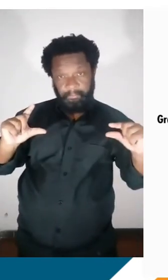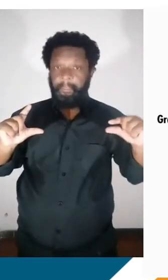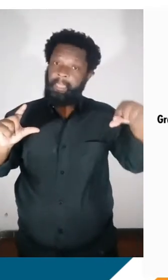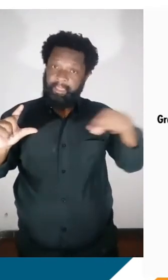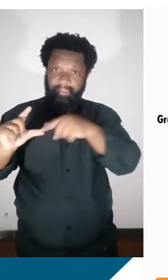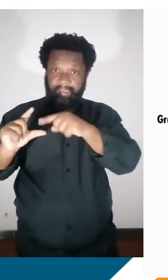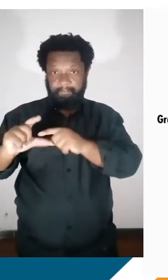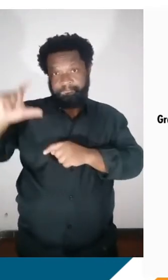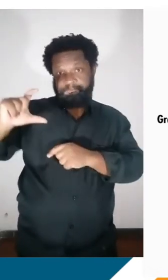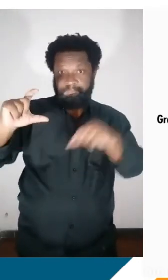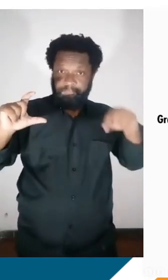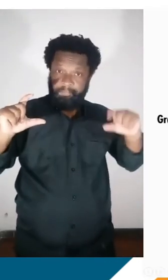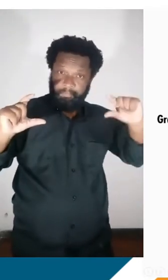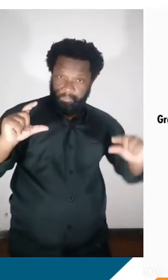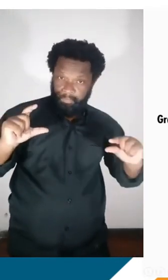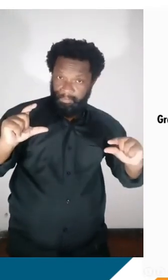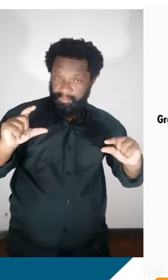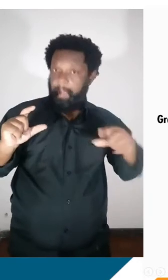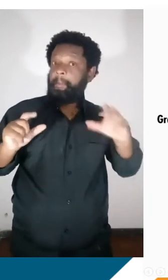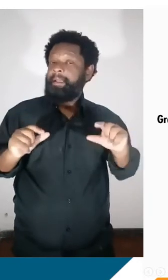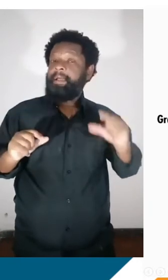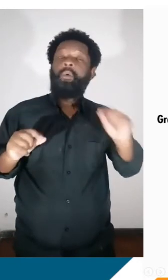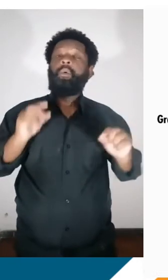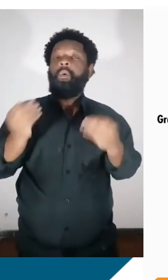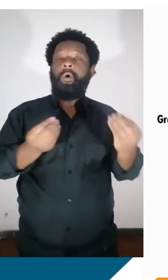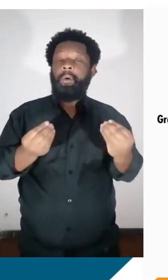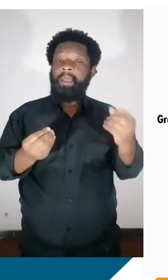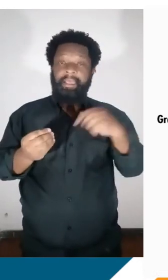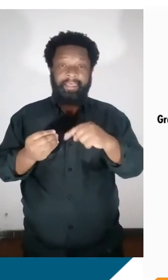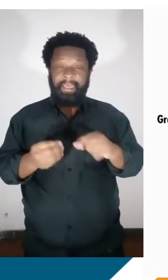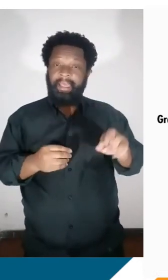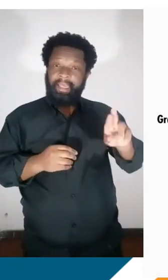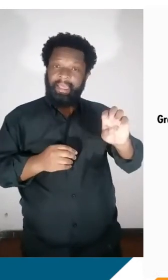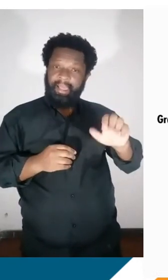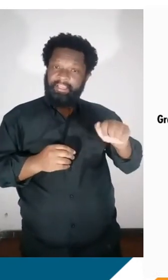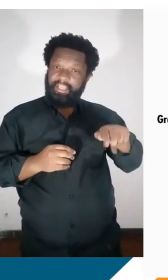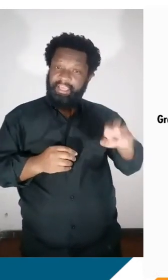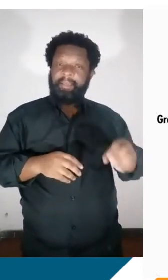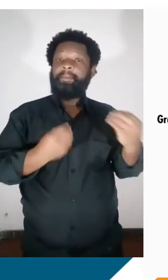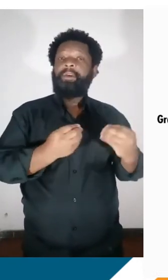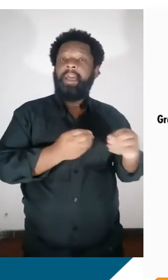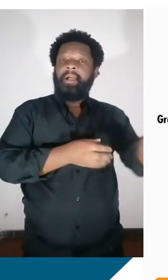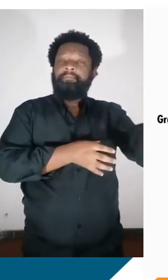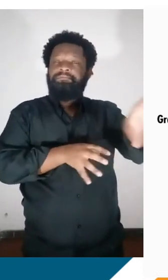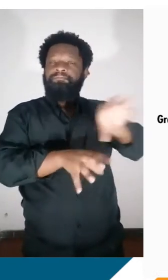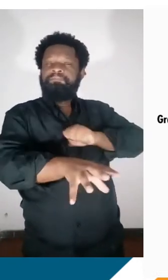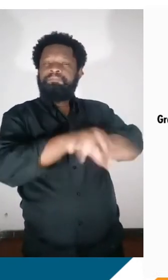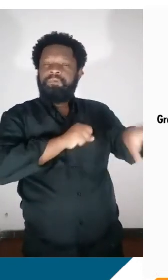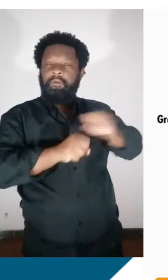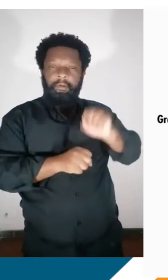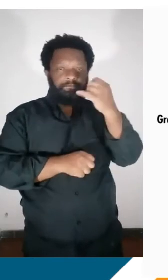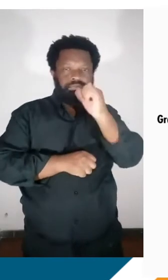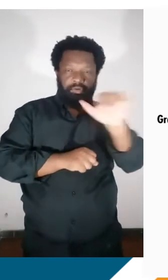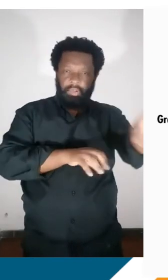dos reagentes. Para isso acontecer, esses reagentes tiveram de absorver energia do meio